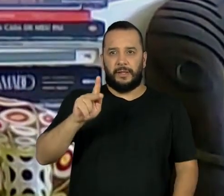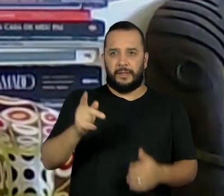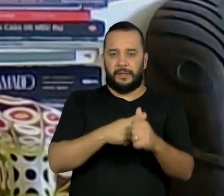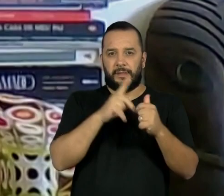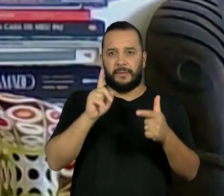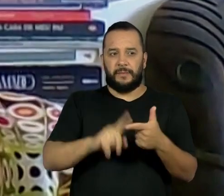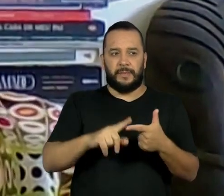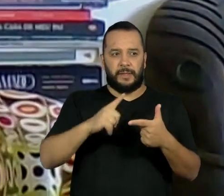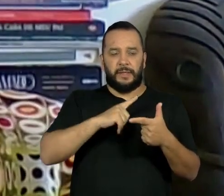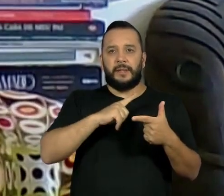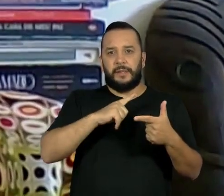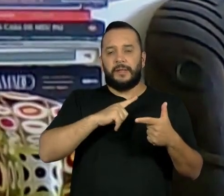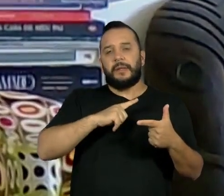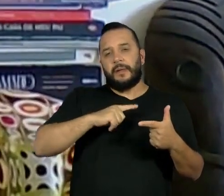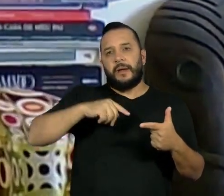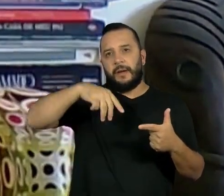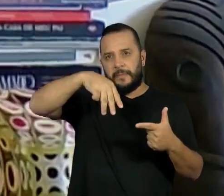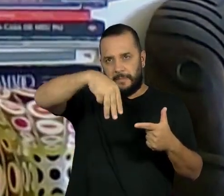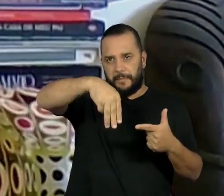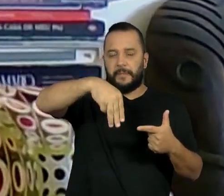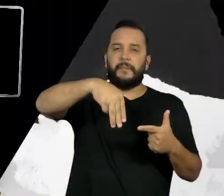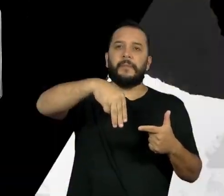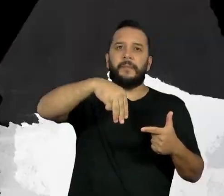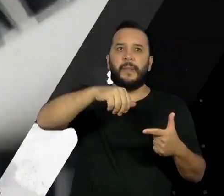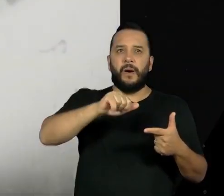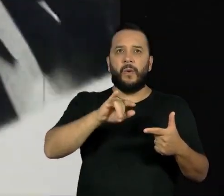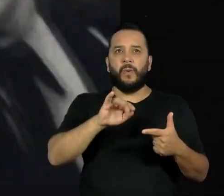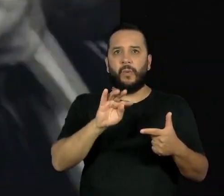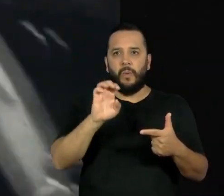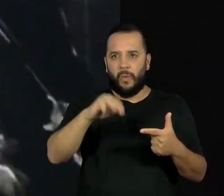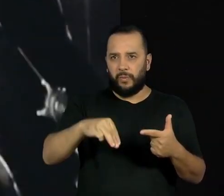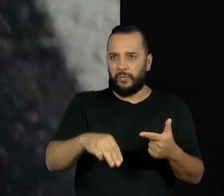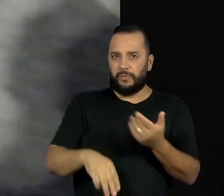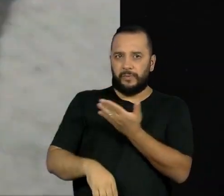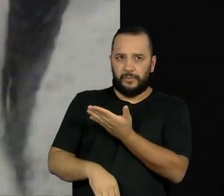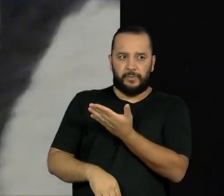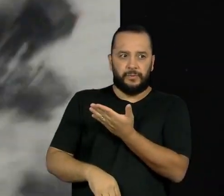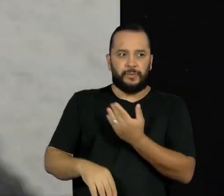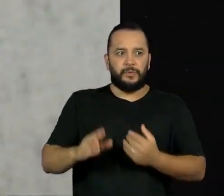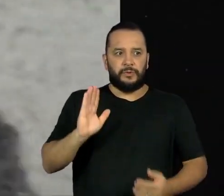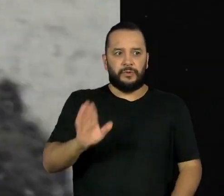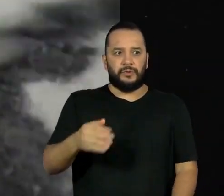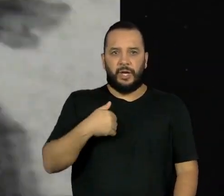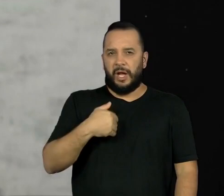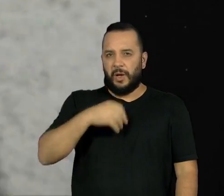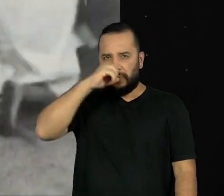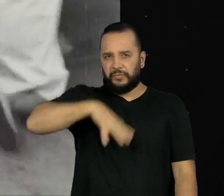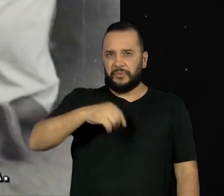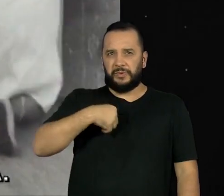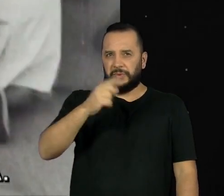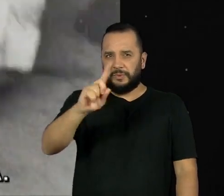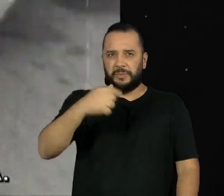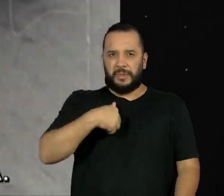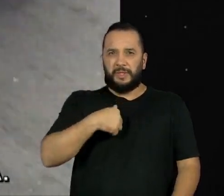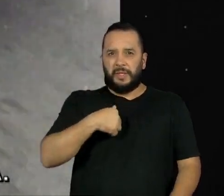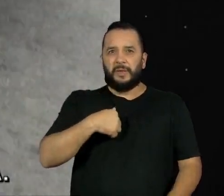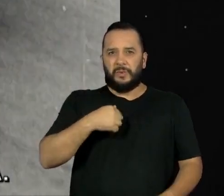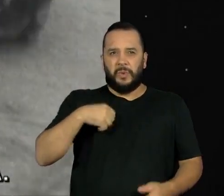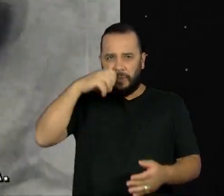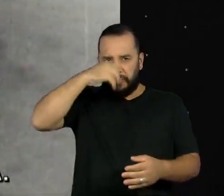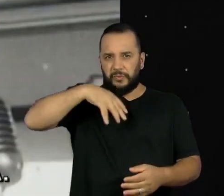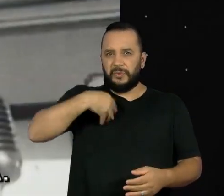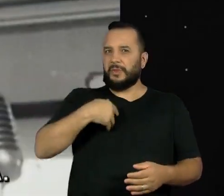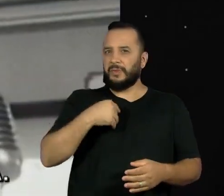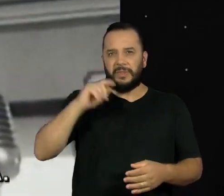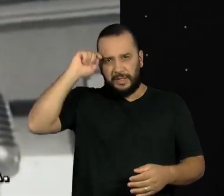teremos o Malcolm X, ou Malcolm X. We're not brutalized because we're Muslims. We're brutalized